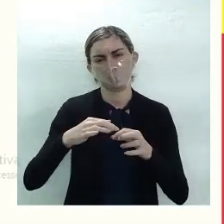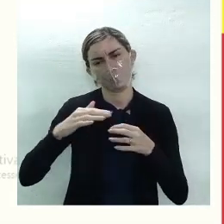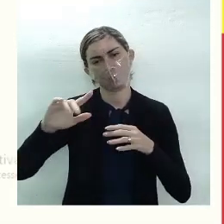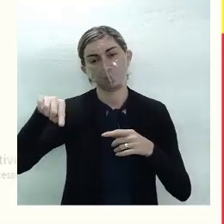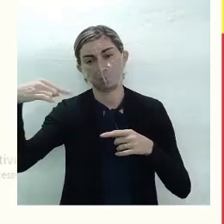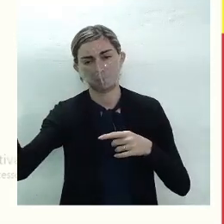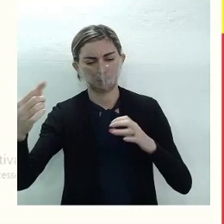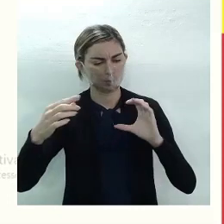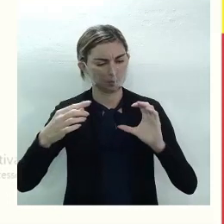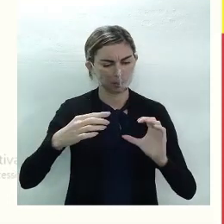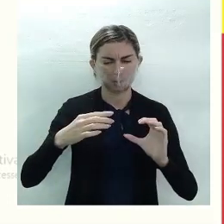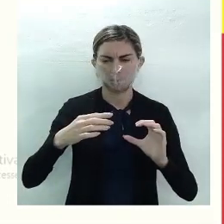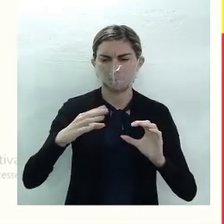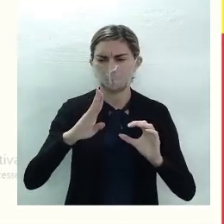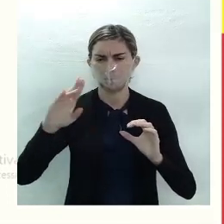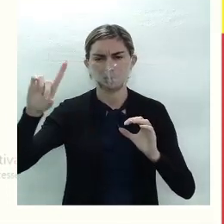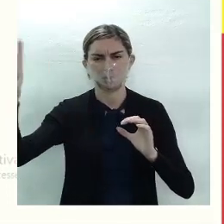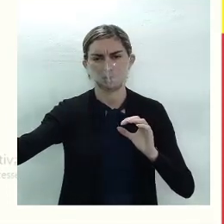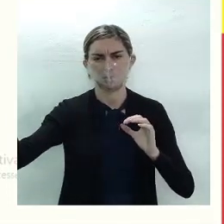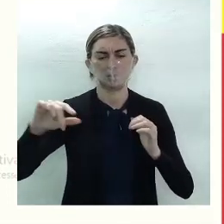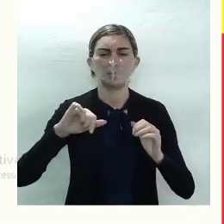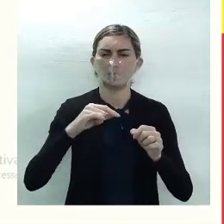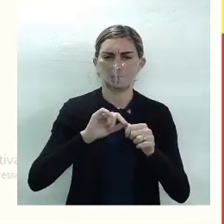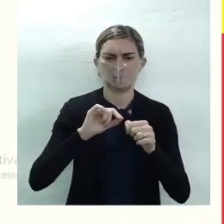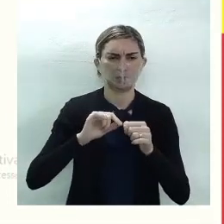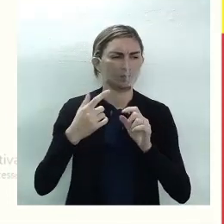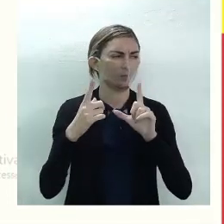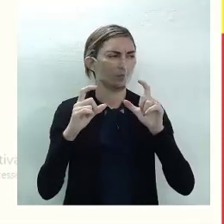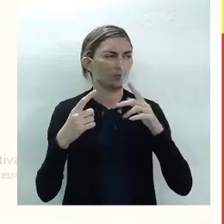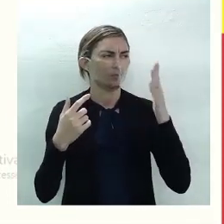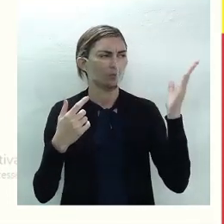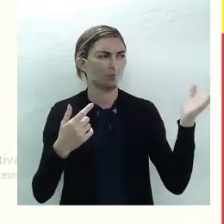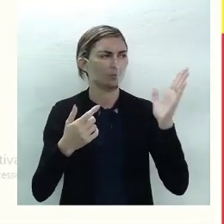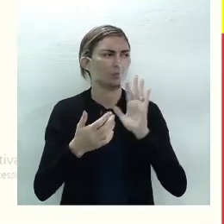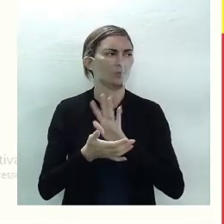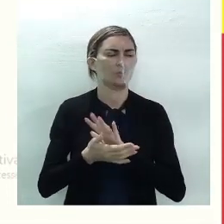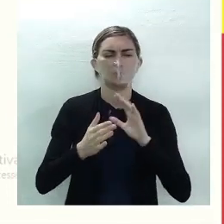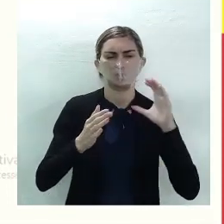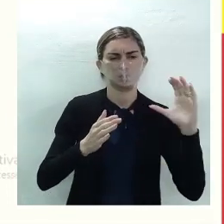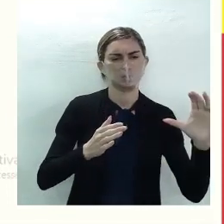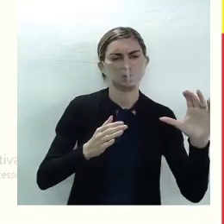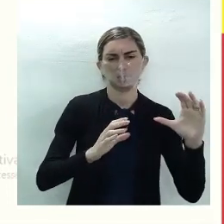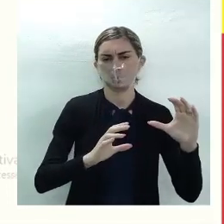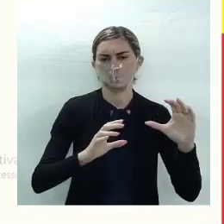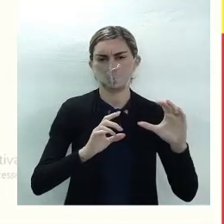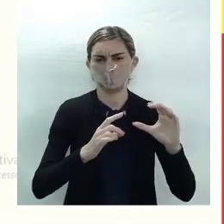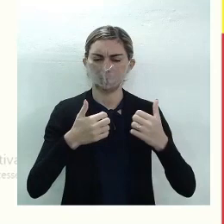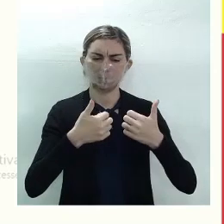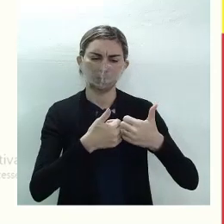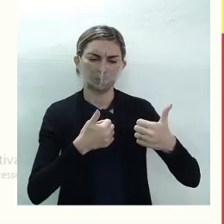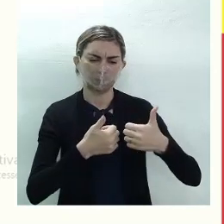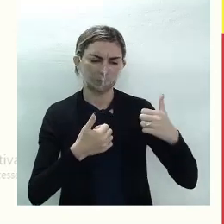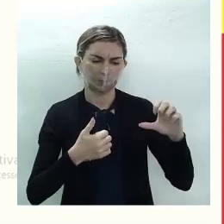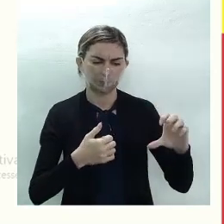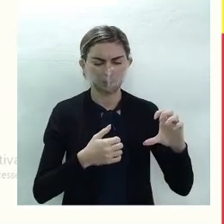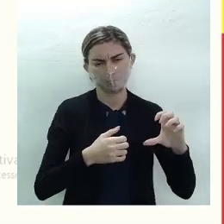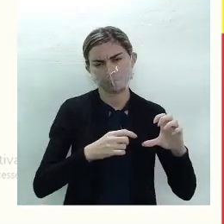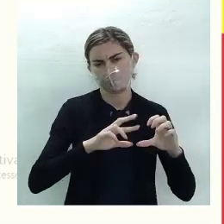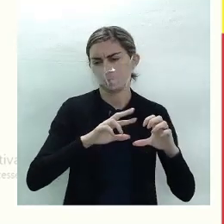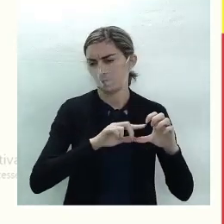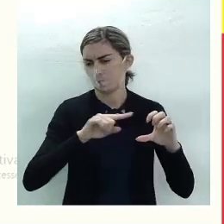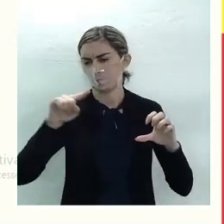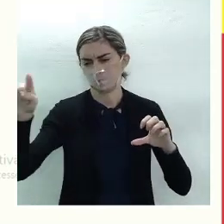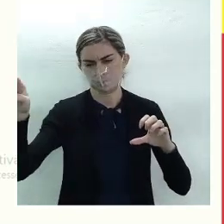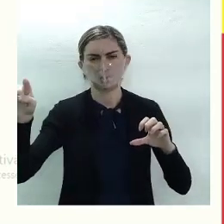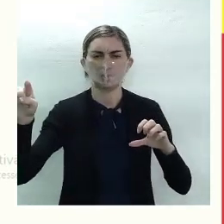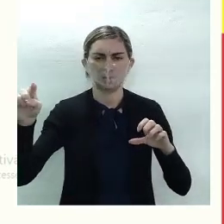após o ponto C, gerando esta imagem aí. O ponto C fica bem mais perto da reta do eixo de